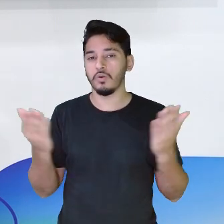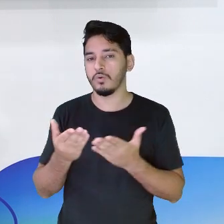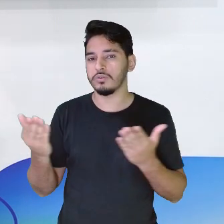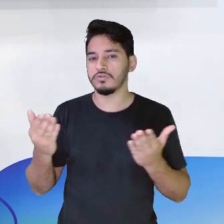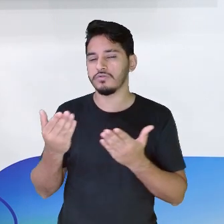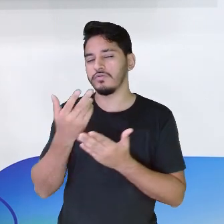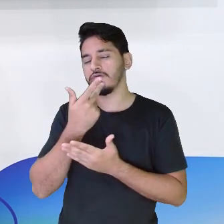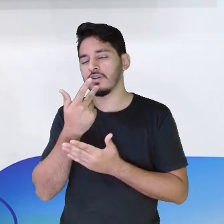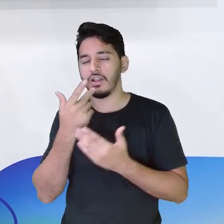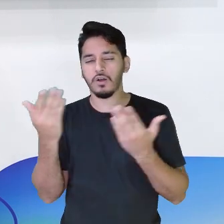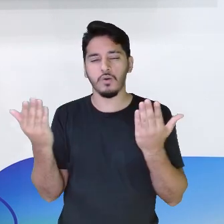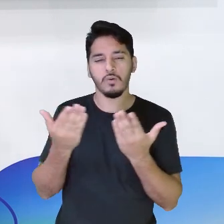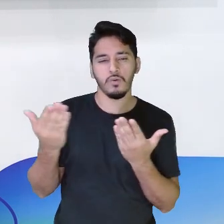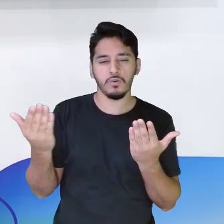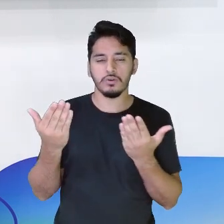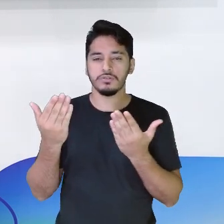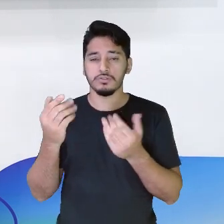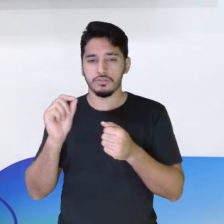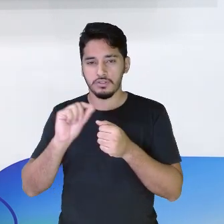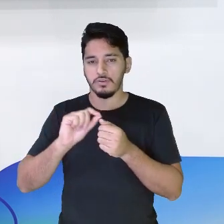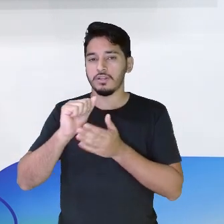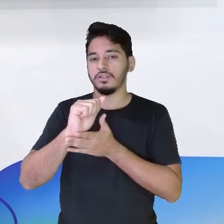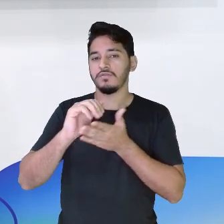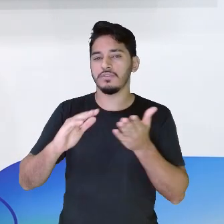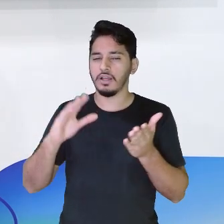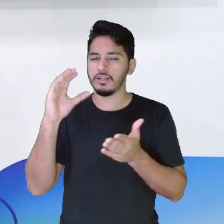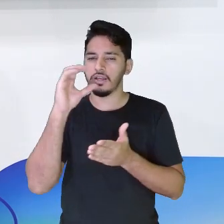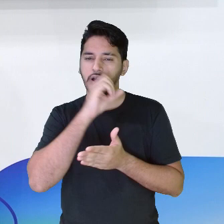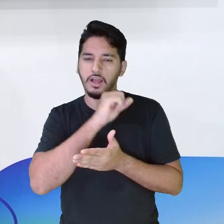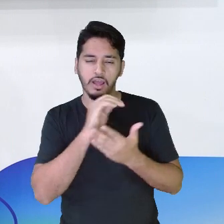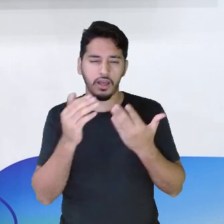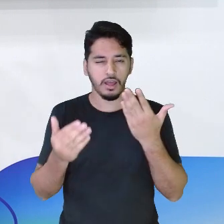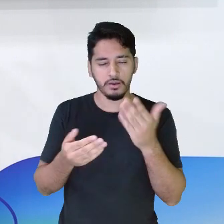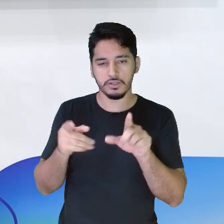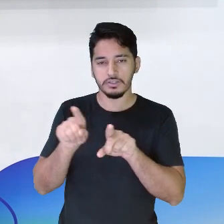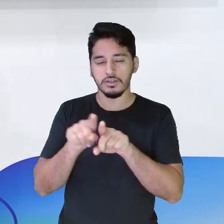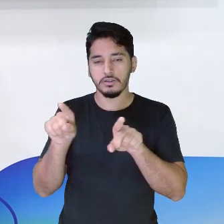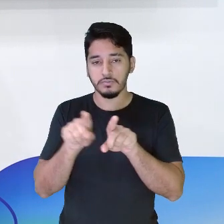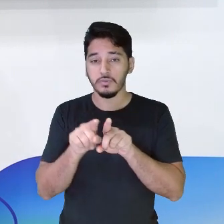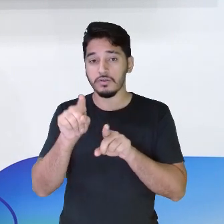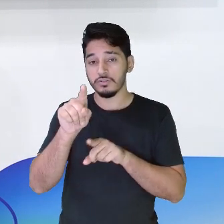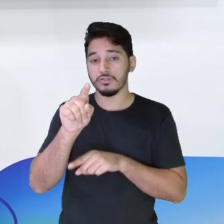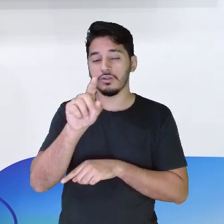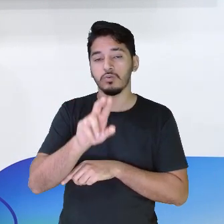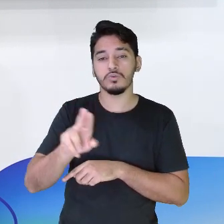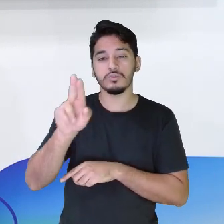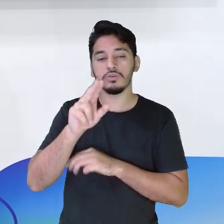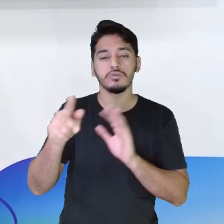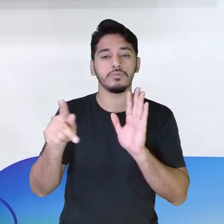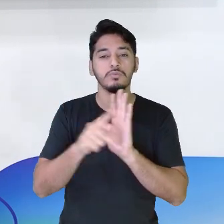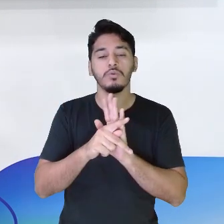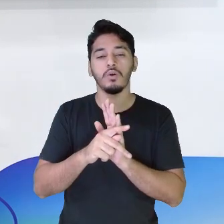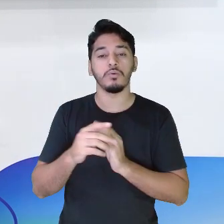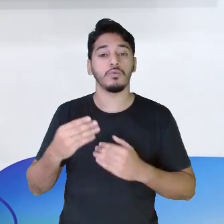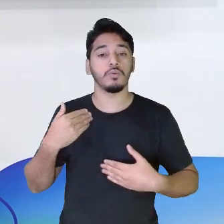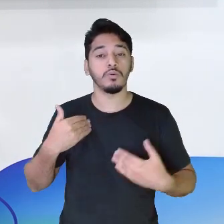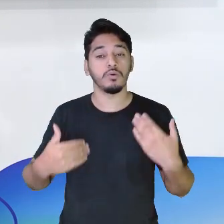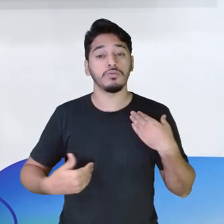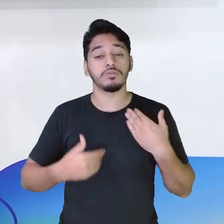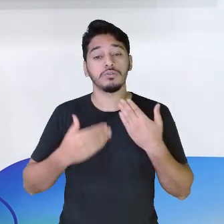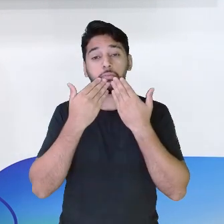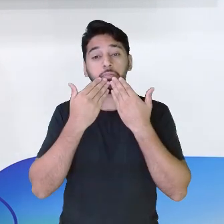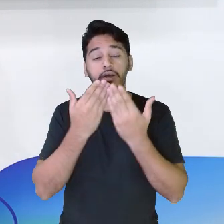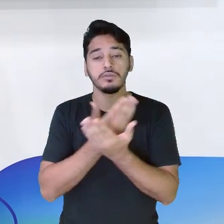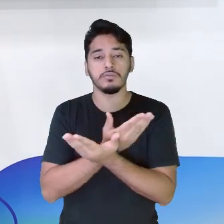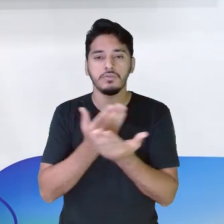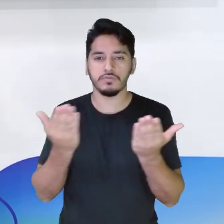conversar hoje. Vou fazer um exercíciozinho rápido também, você utilizando o seu próprio corpo, e eu já peço